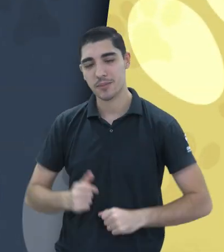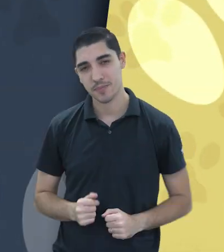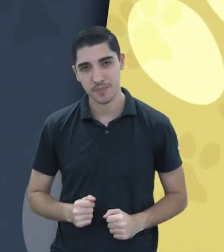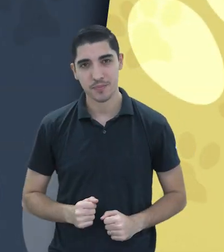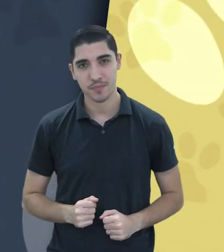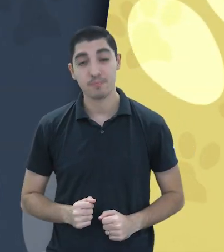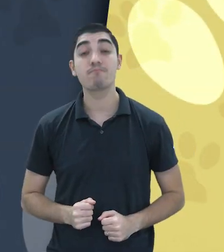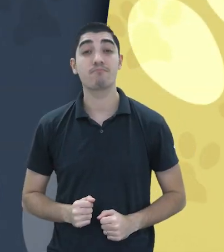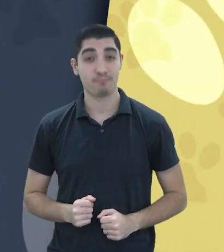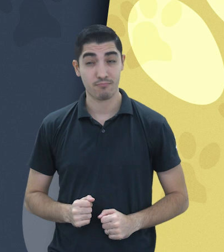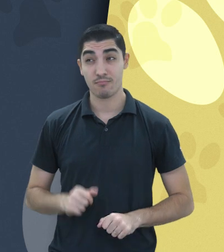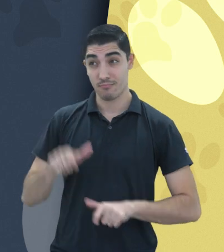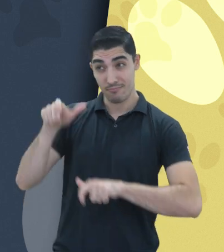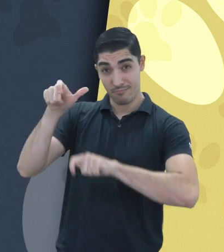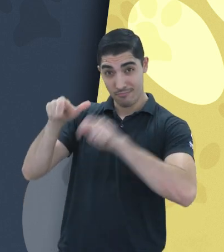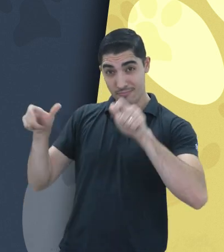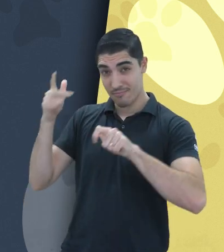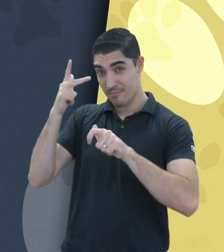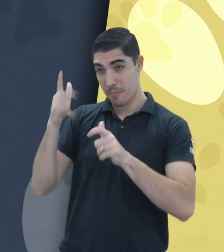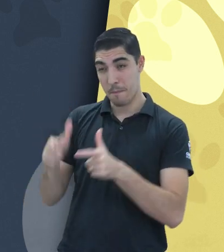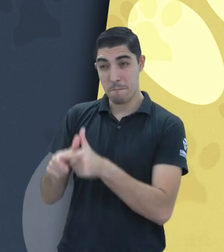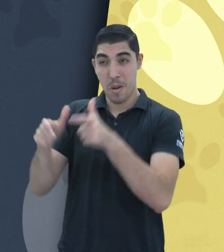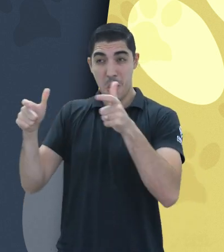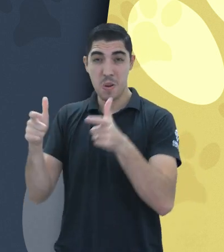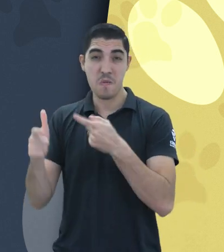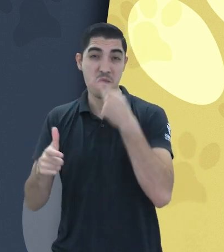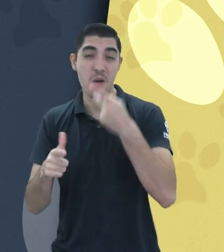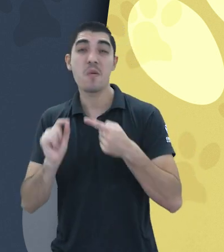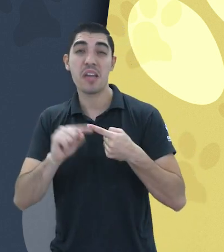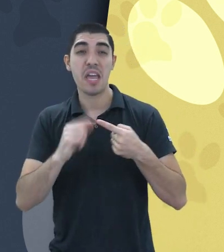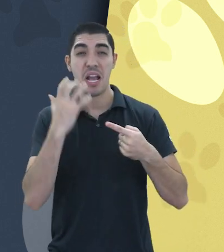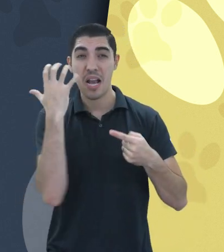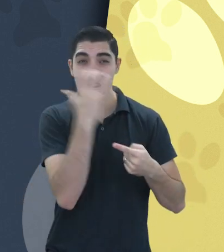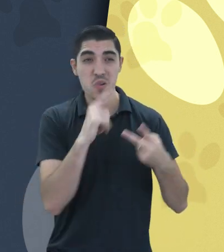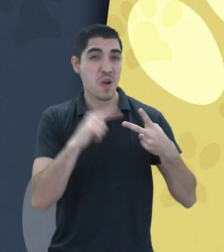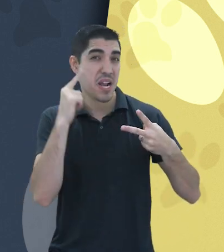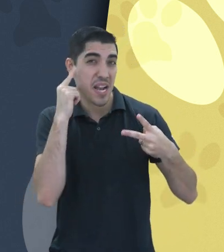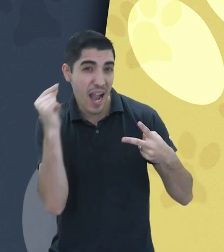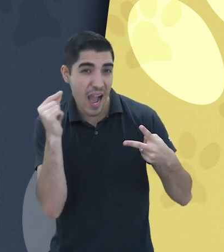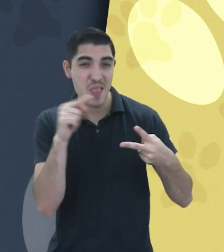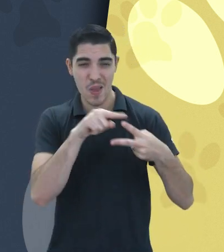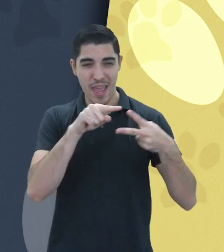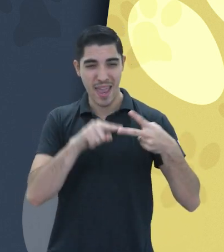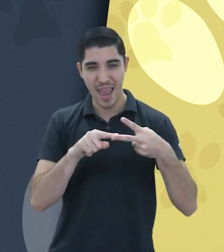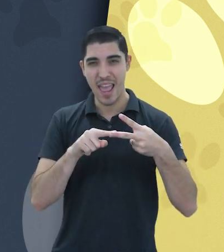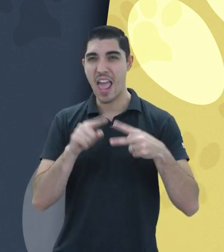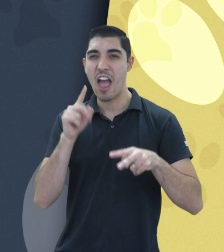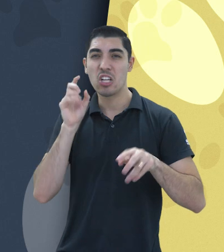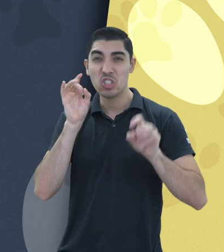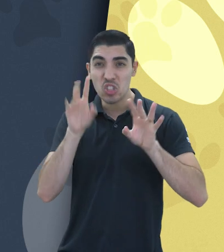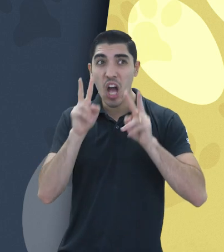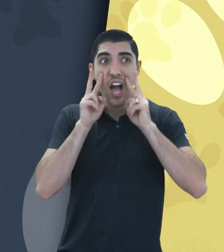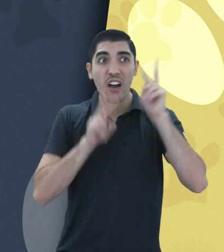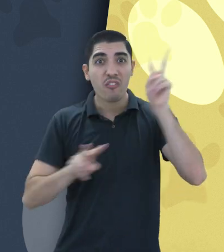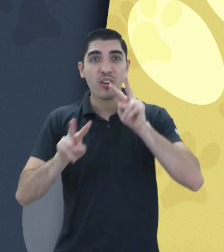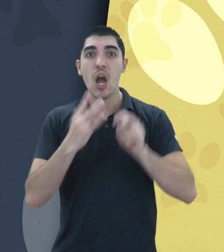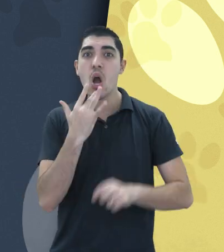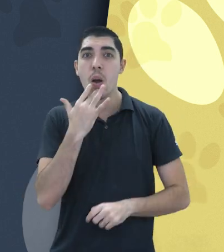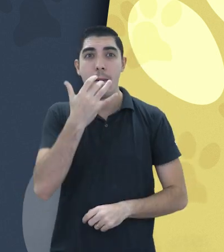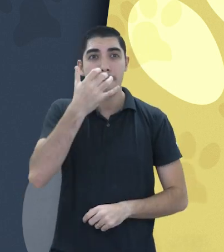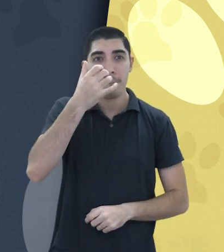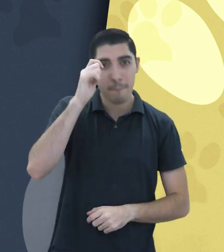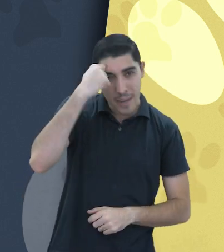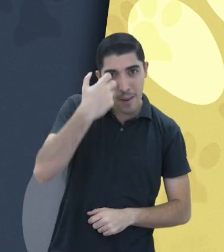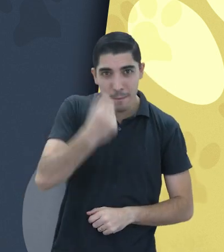Ao contrário do que diz a crença popular, cães e gatos não veem o mundo só em preto e branco. Eles